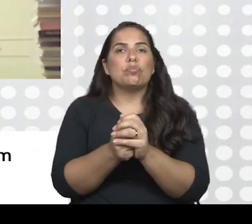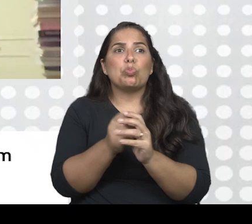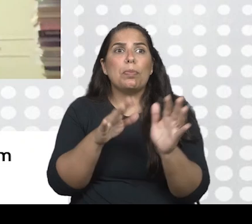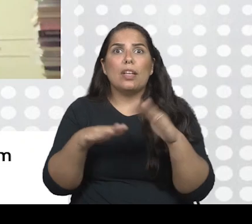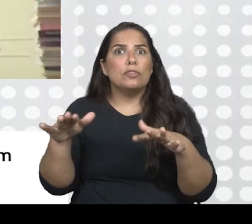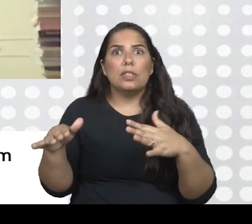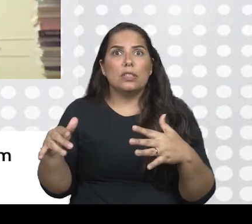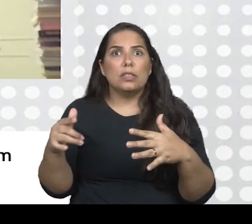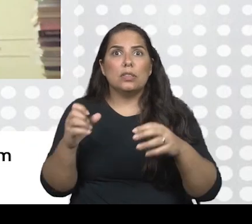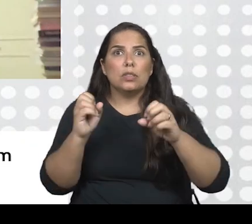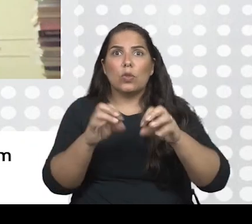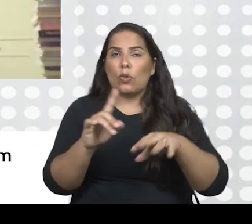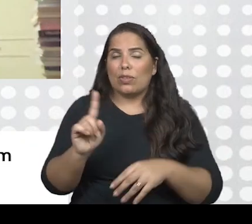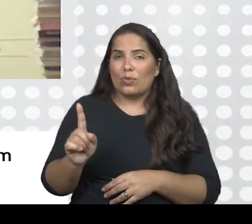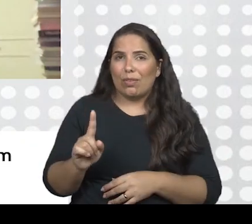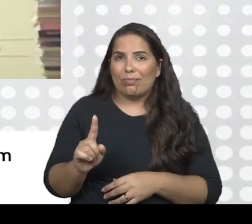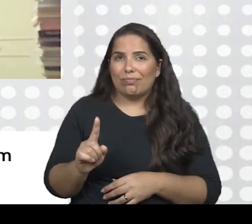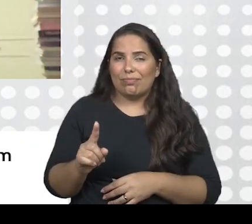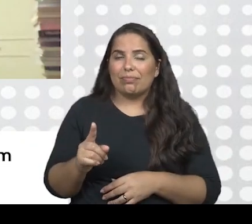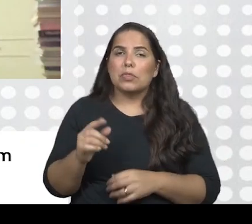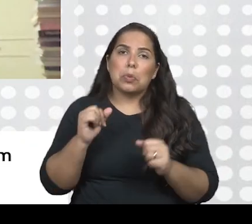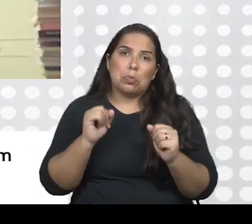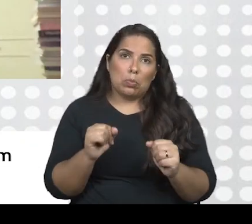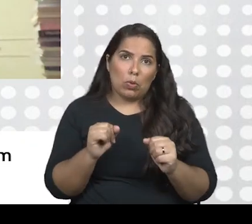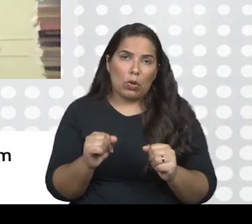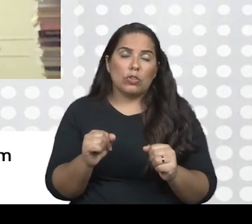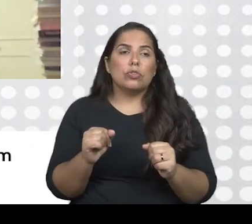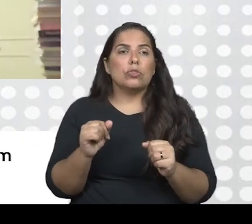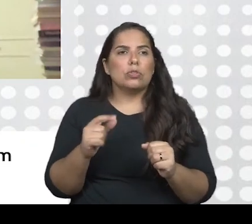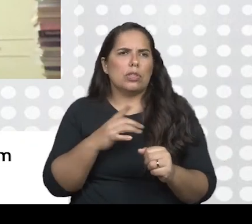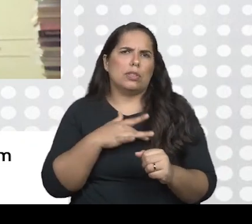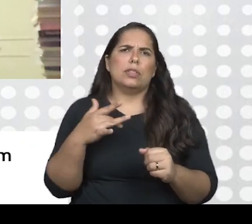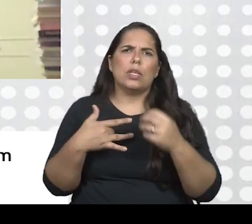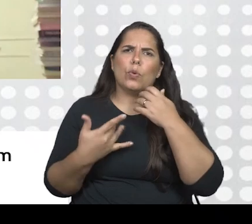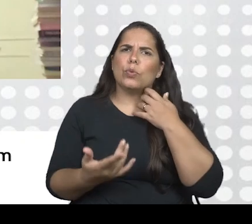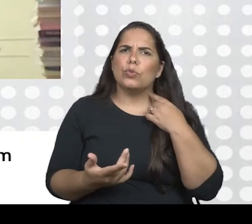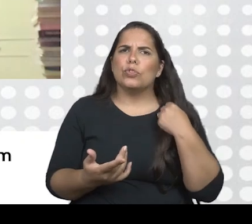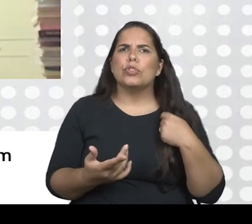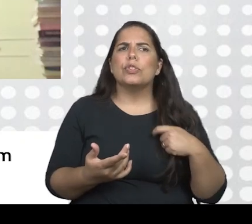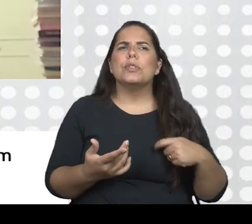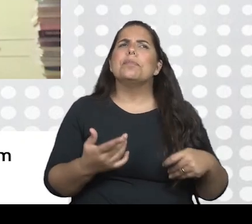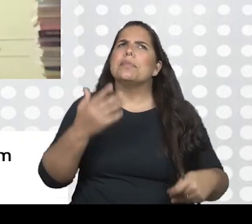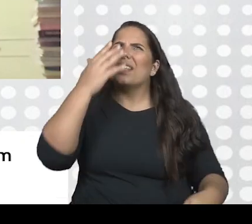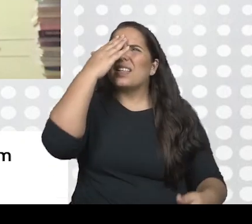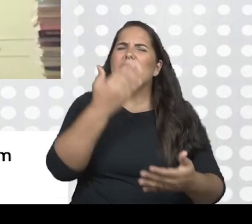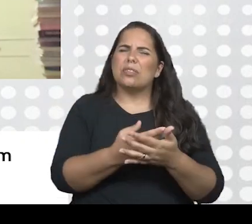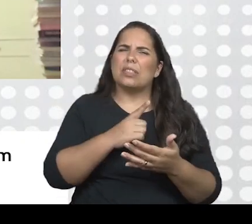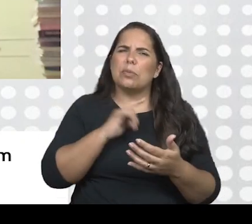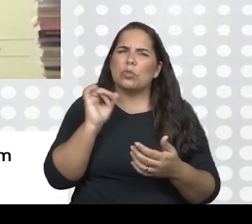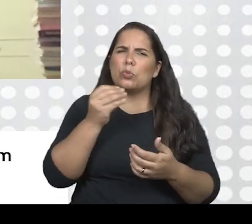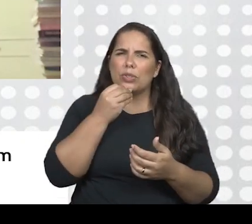nem sempre são educacionais, que podem ser da saúde. Ainda acredito que